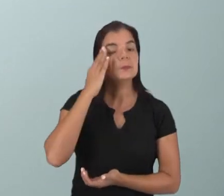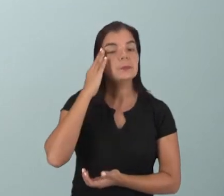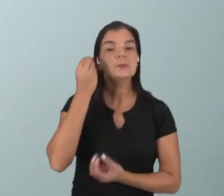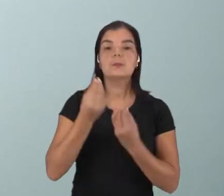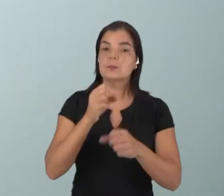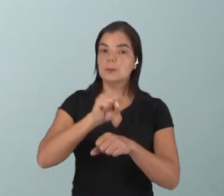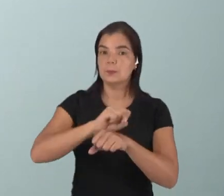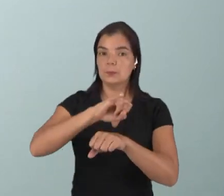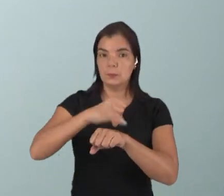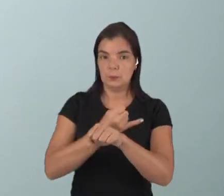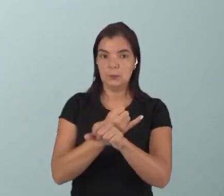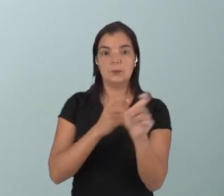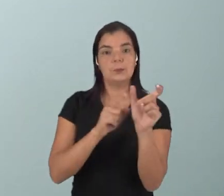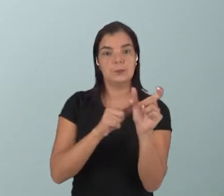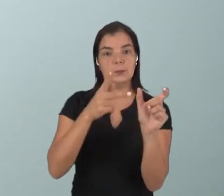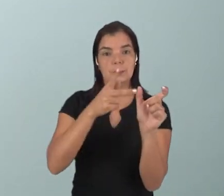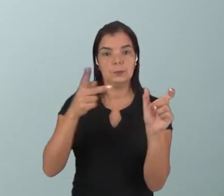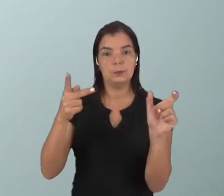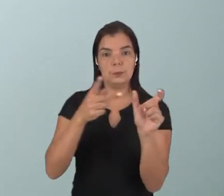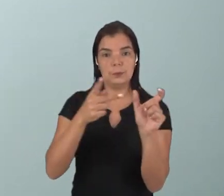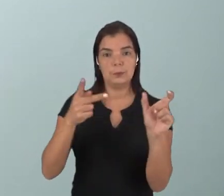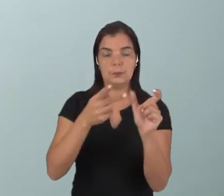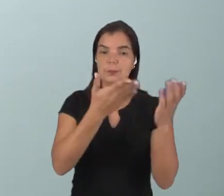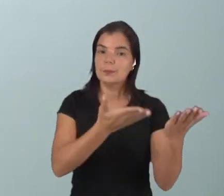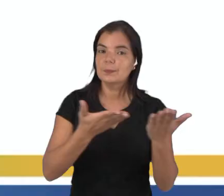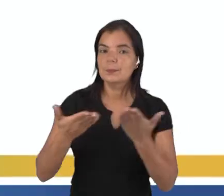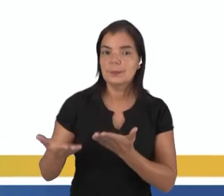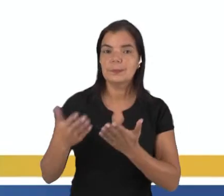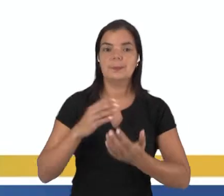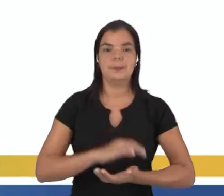Sujeito e Predicado. Sejam todos bem-vindos.